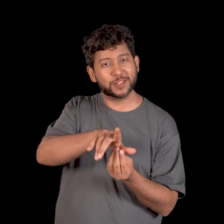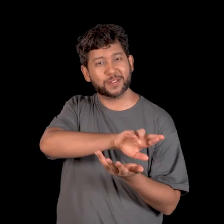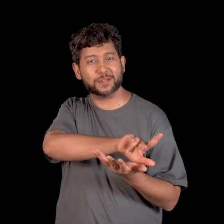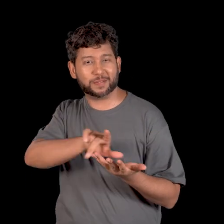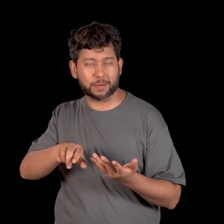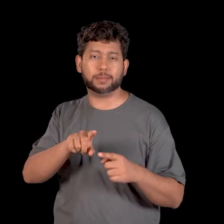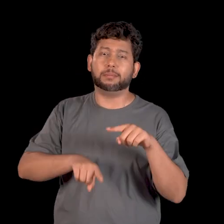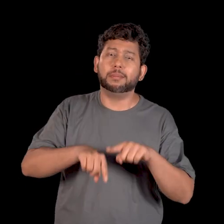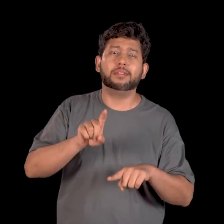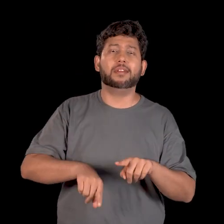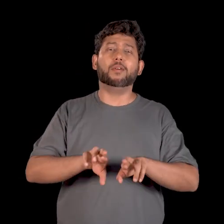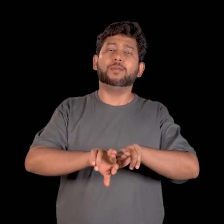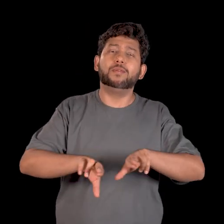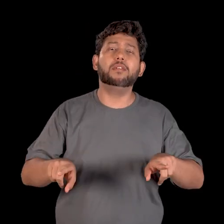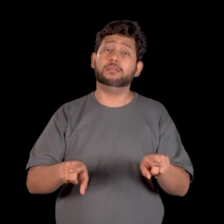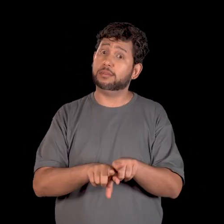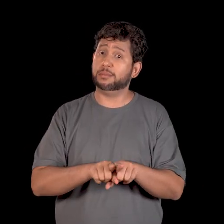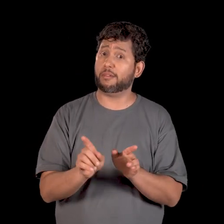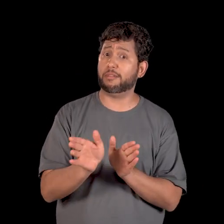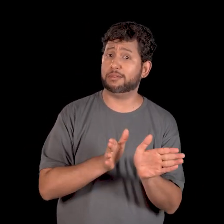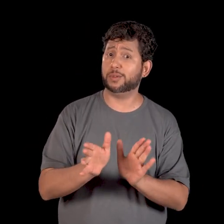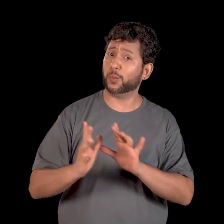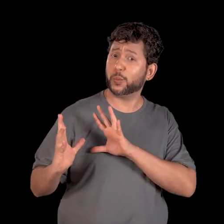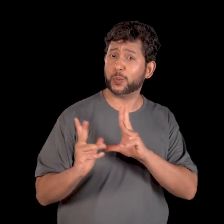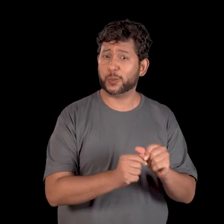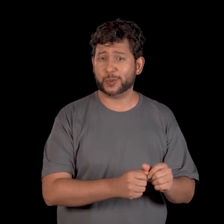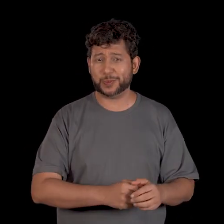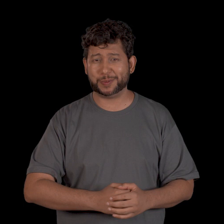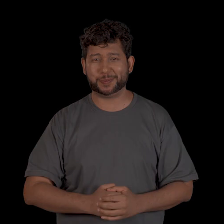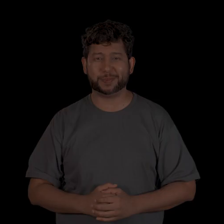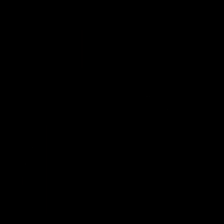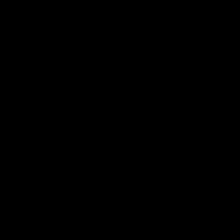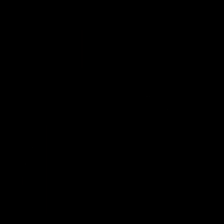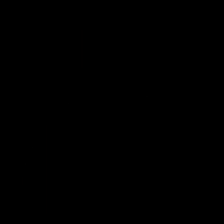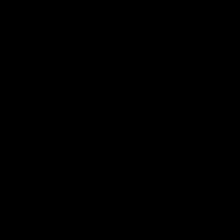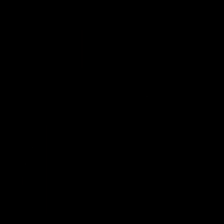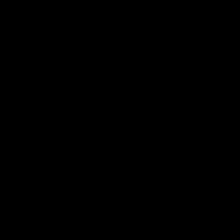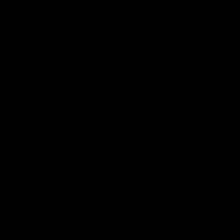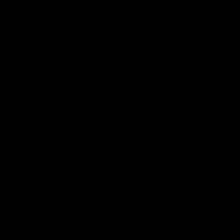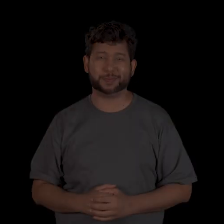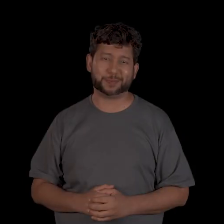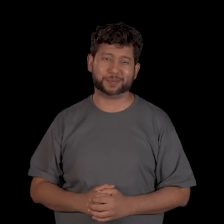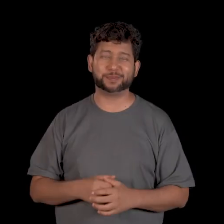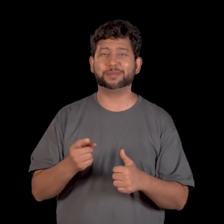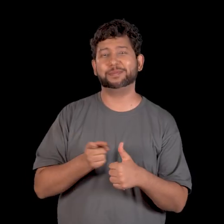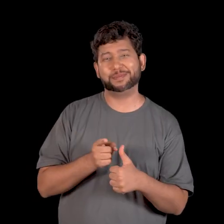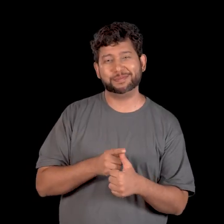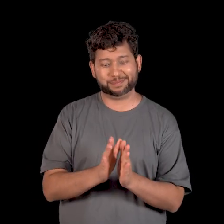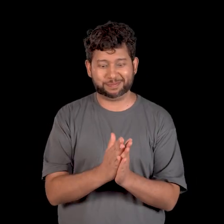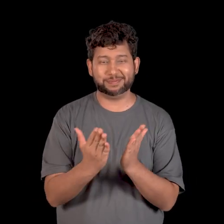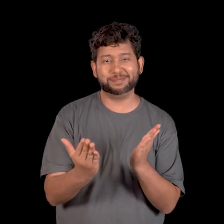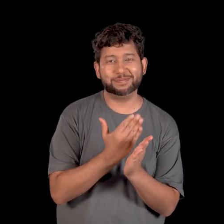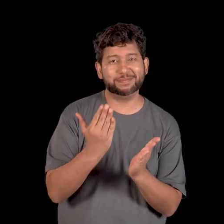uma ação cultural transmídia, composta de materiais com diferentes formatos e acessíveis a todo tipo de público. O